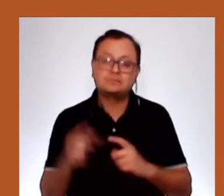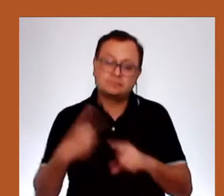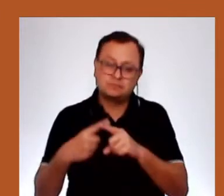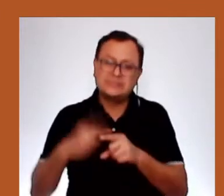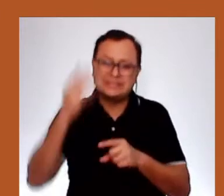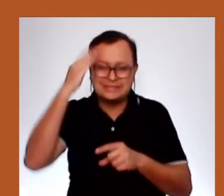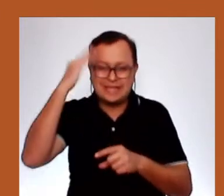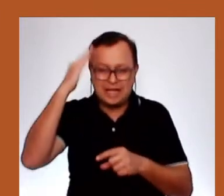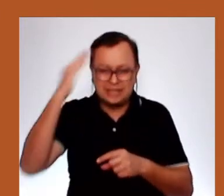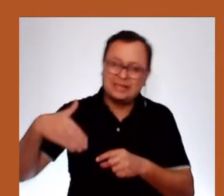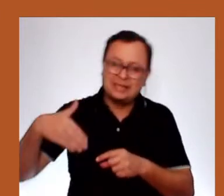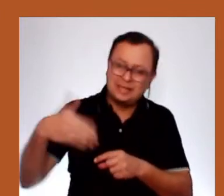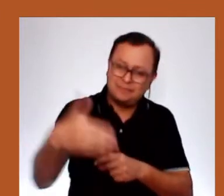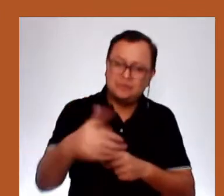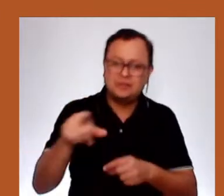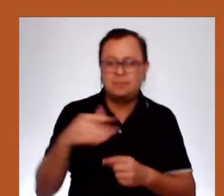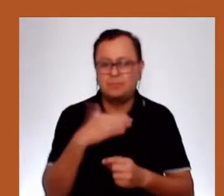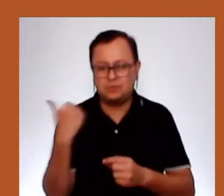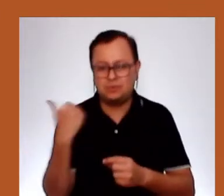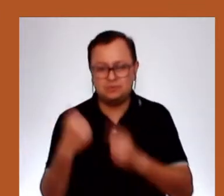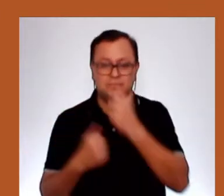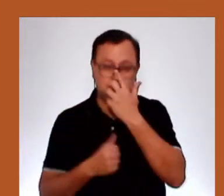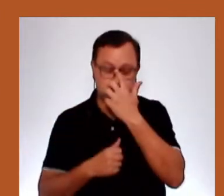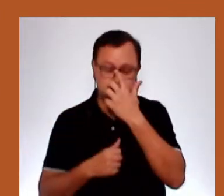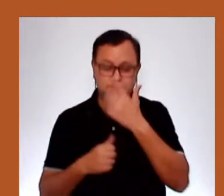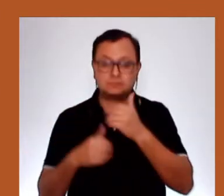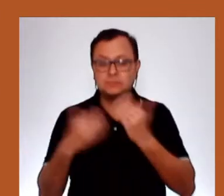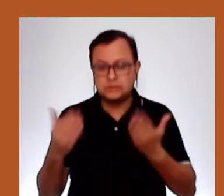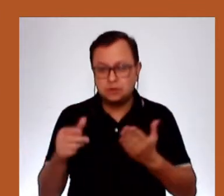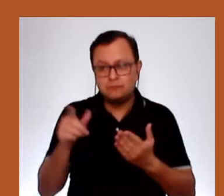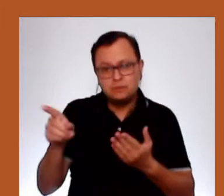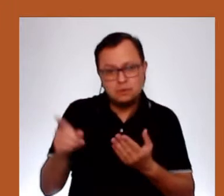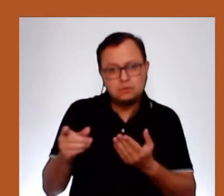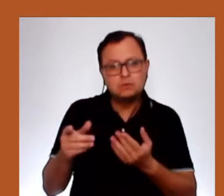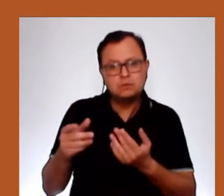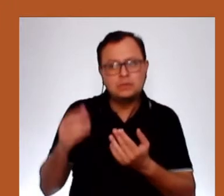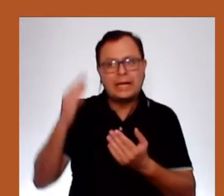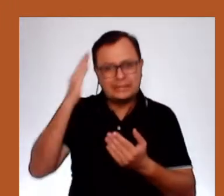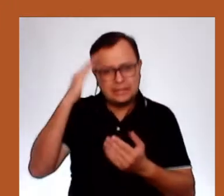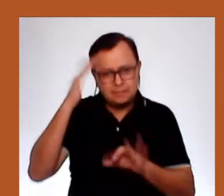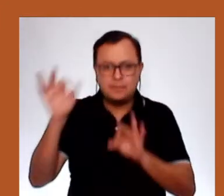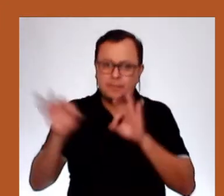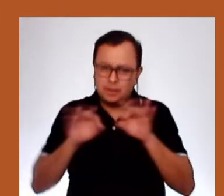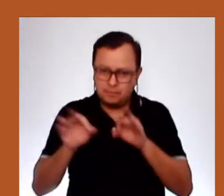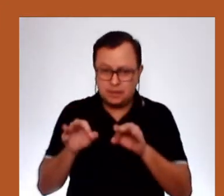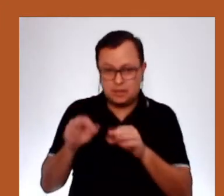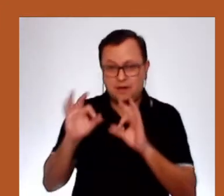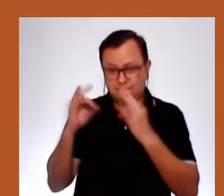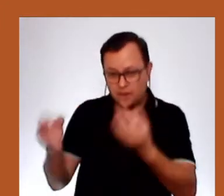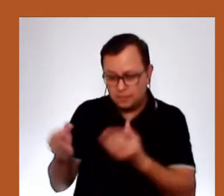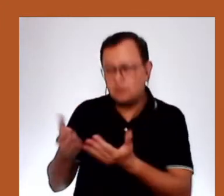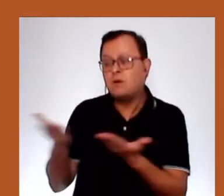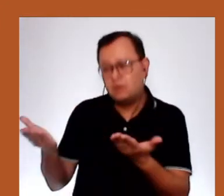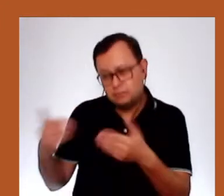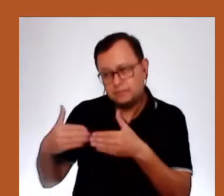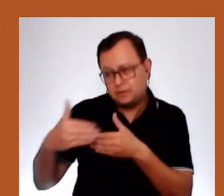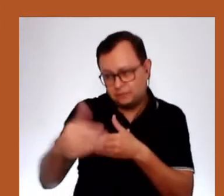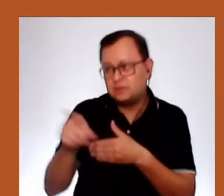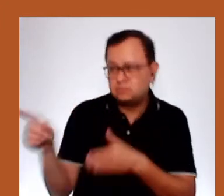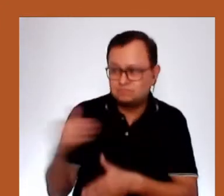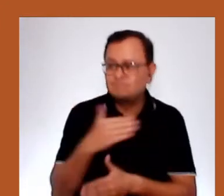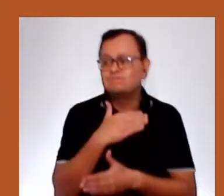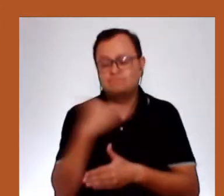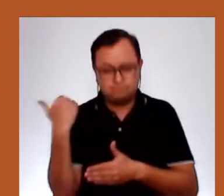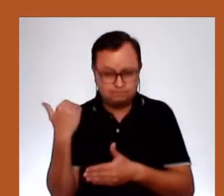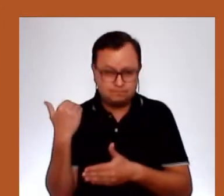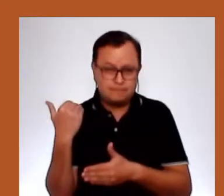trabalha todas essas perdas, você, a gente não pode generalizar, mas você garante, né? Você faz